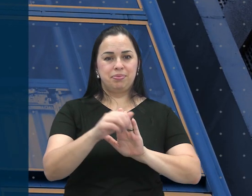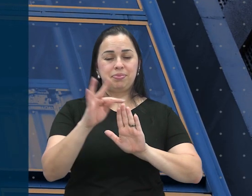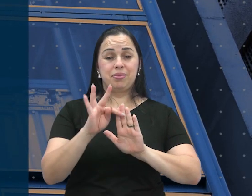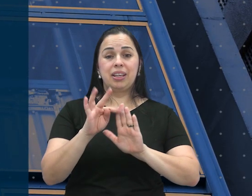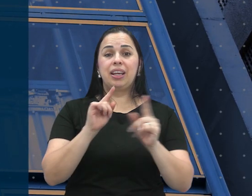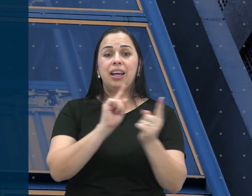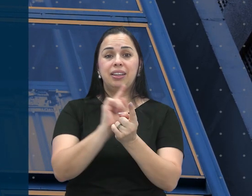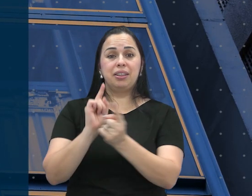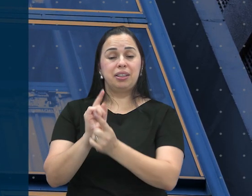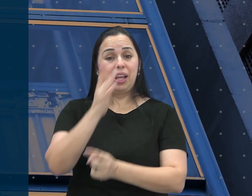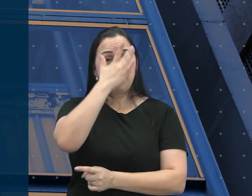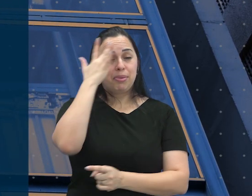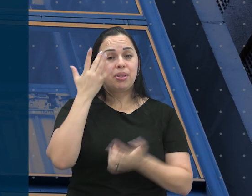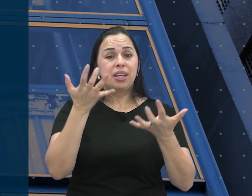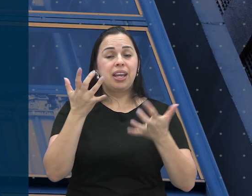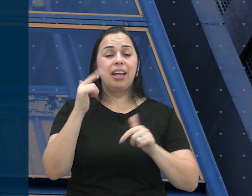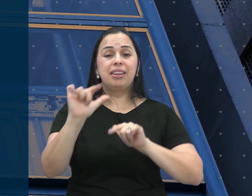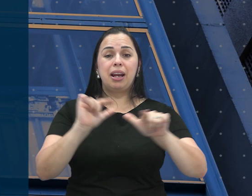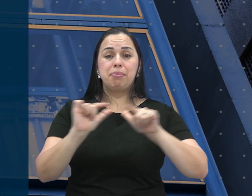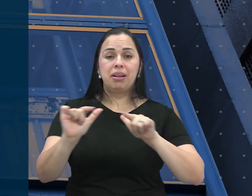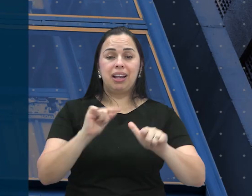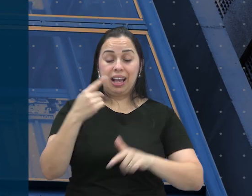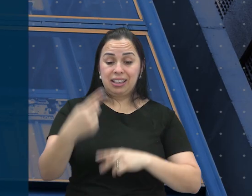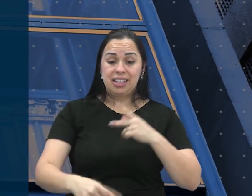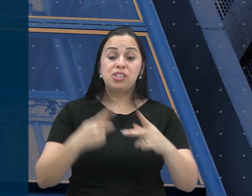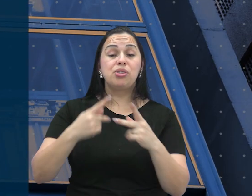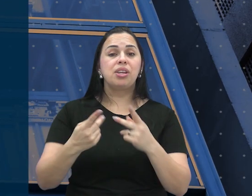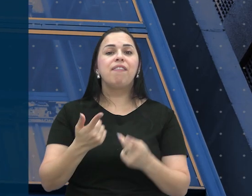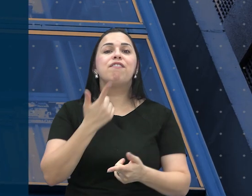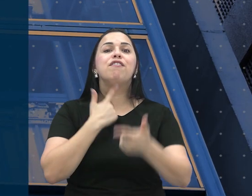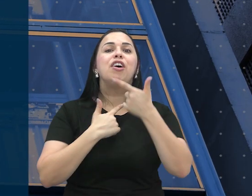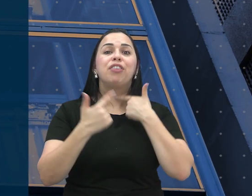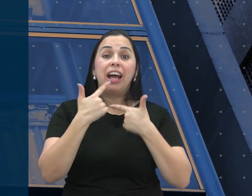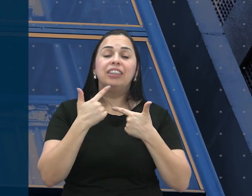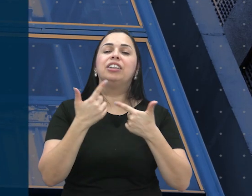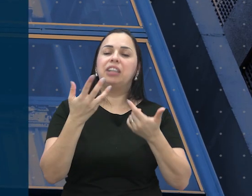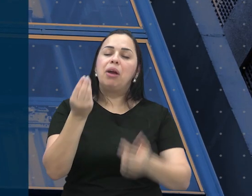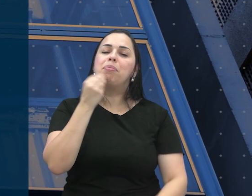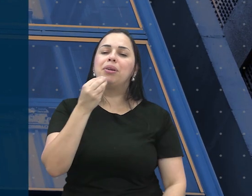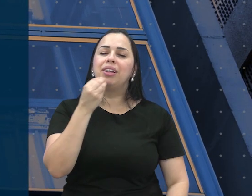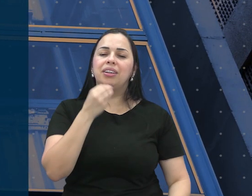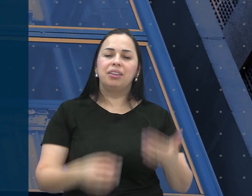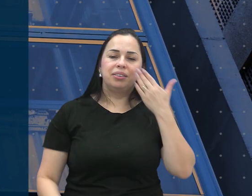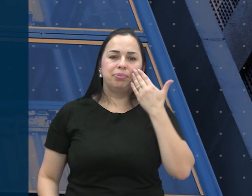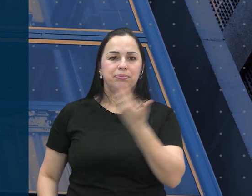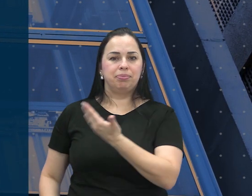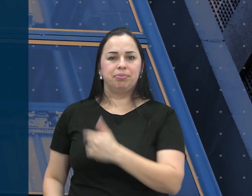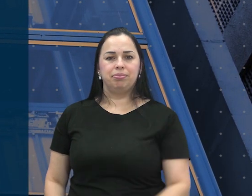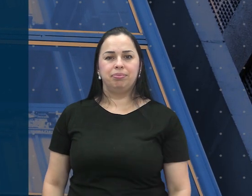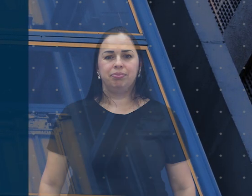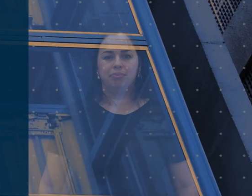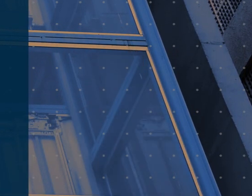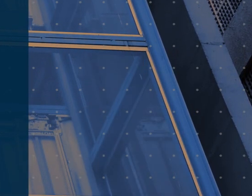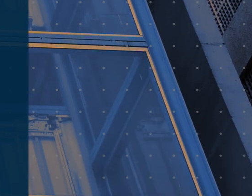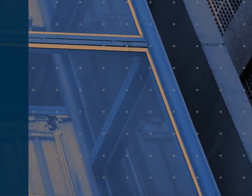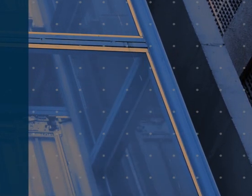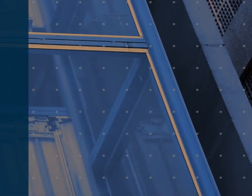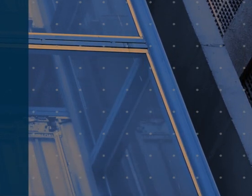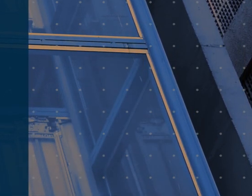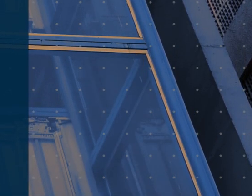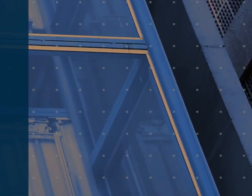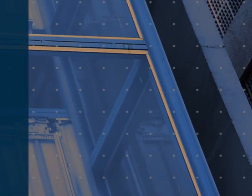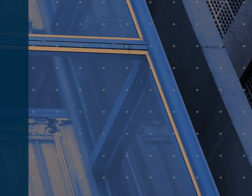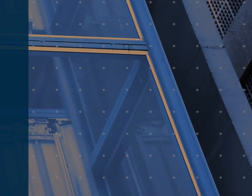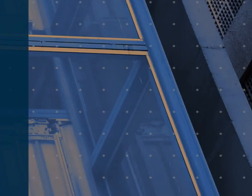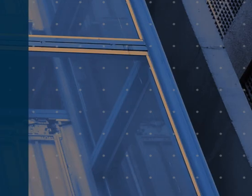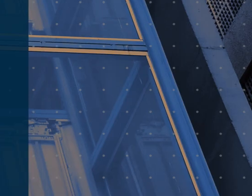O PAT, Posto de Atendimento ao Trabalhador de São José dos Campos, tem oportunidades de emprego para